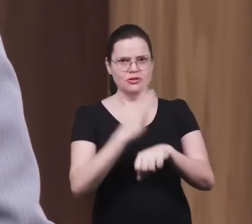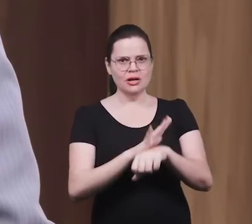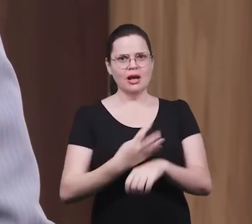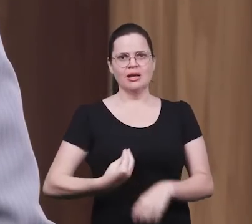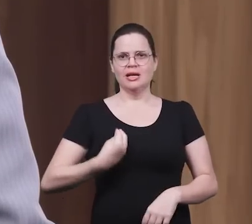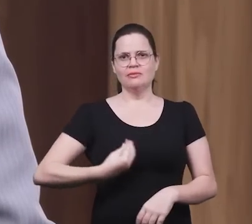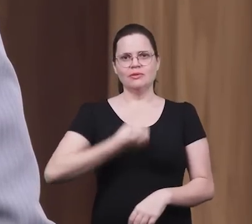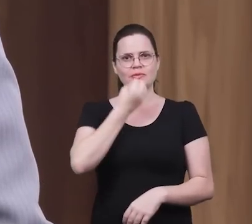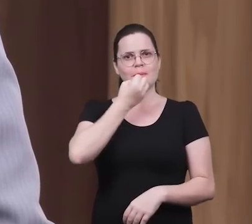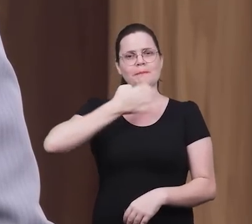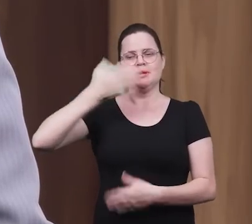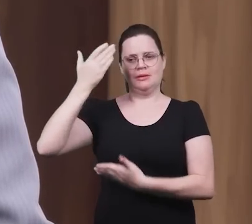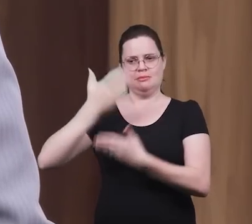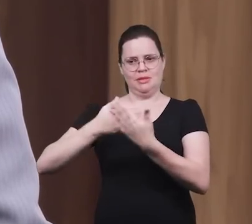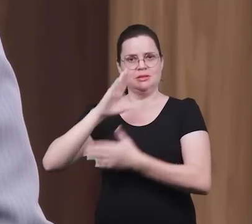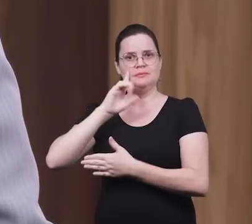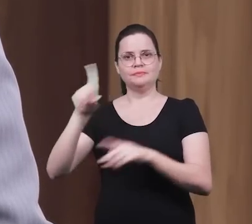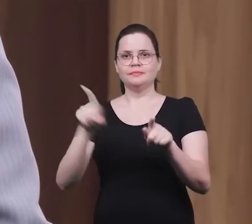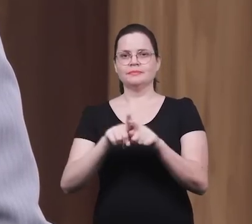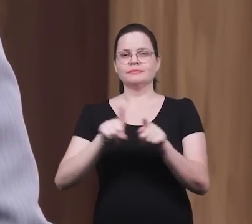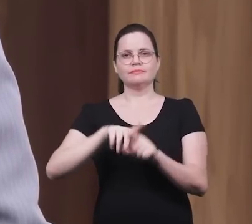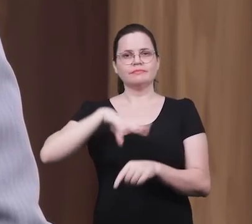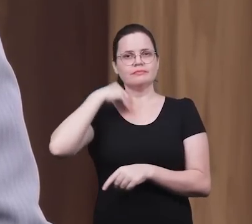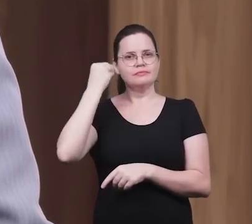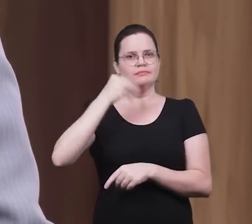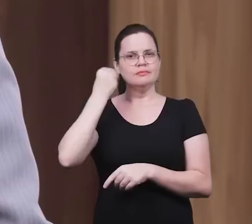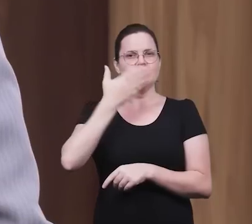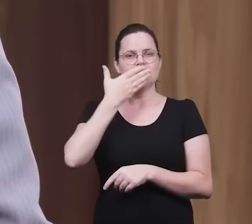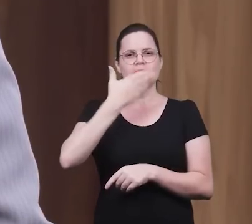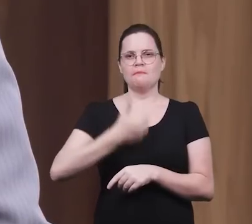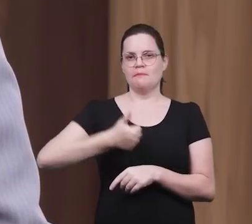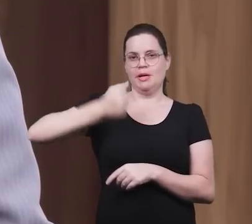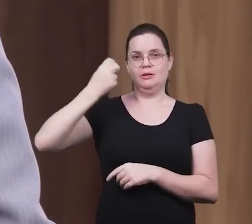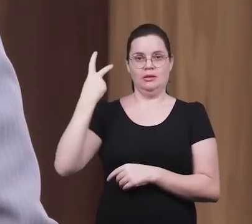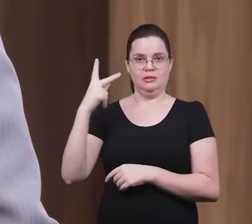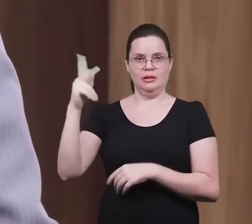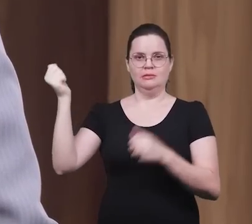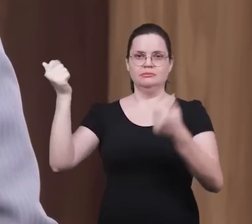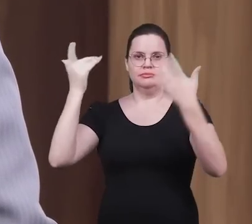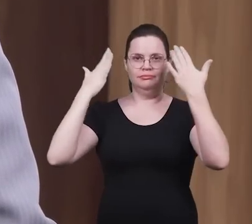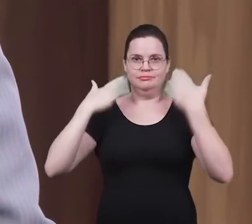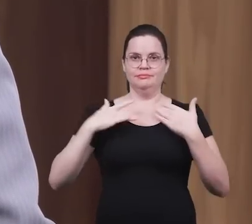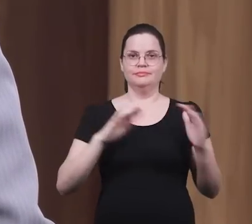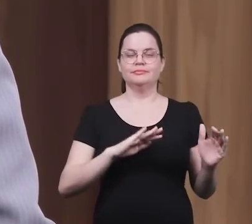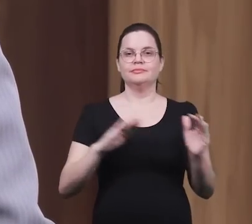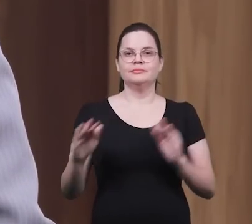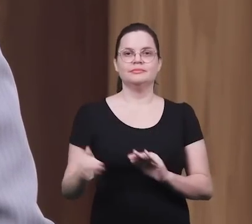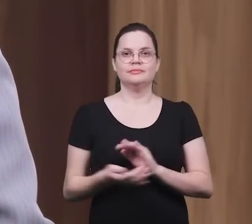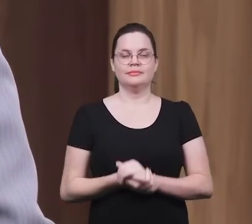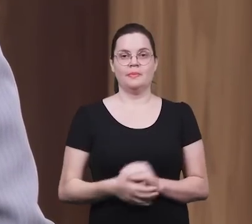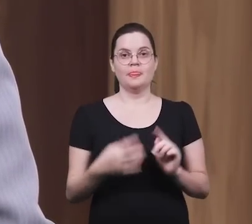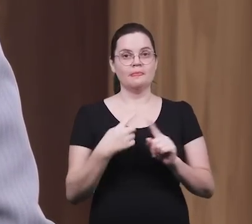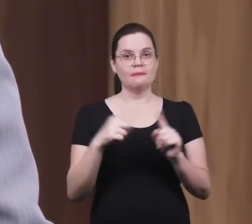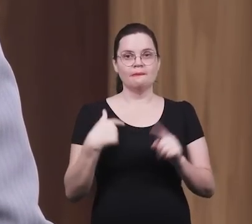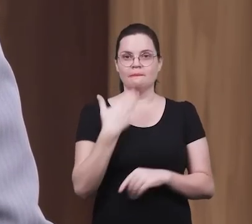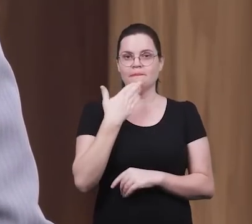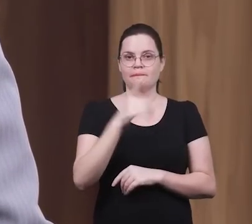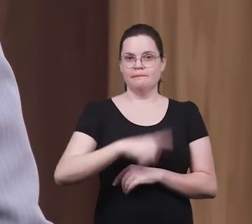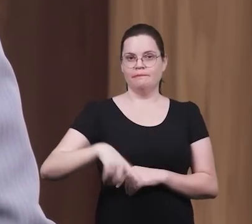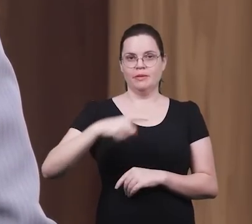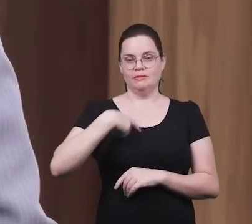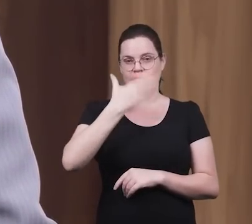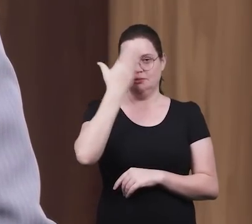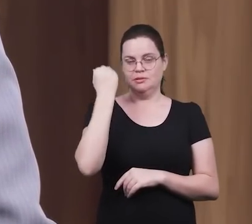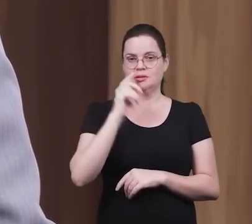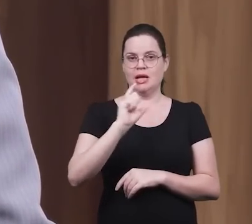Deus, usufruindo do melhor que Ele sempre tem para conosco. Mas nós queremos te pedir, não se